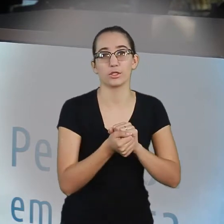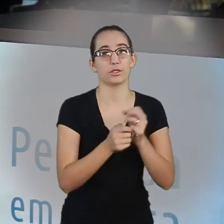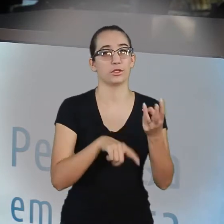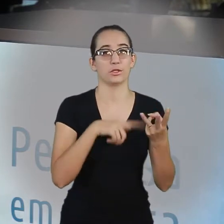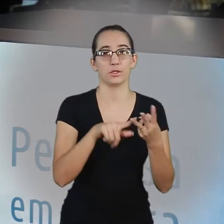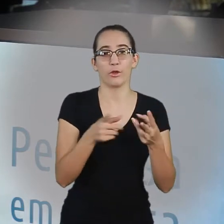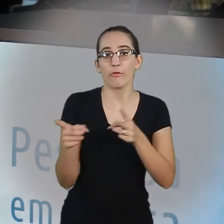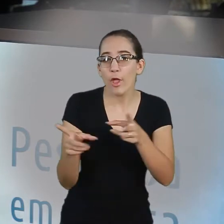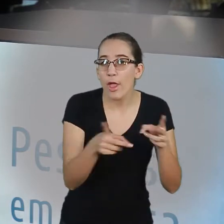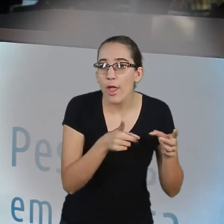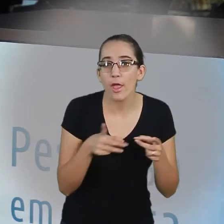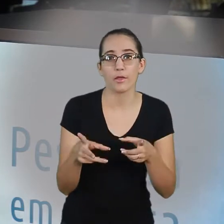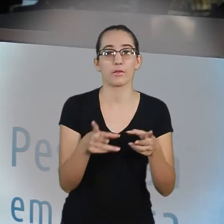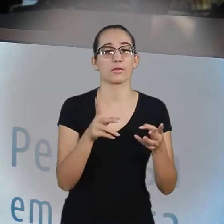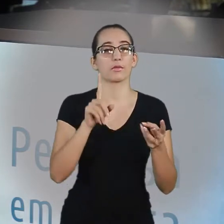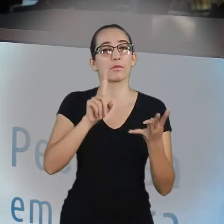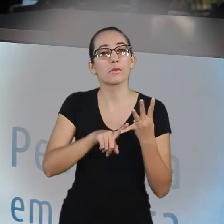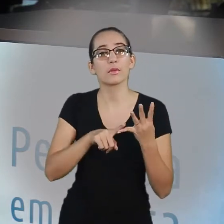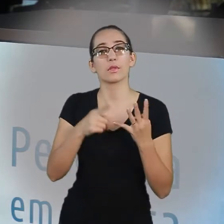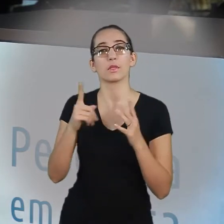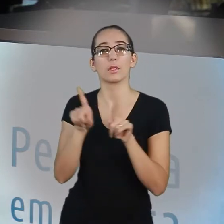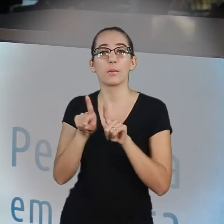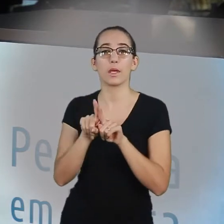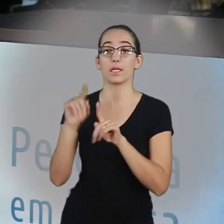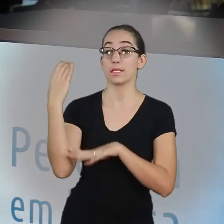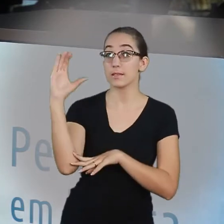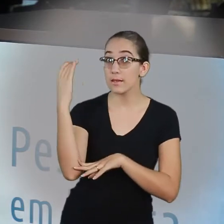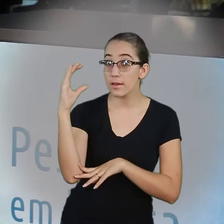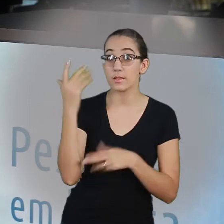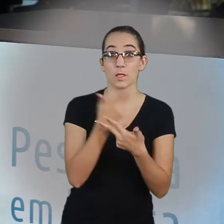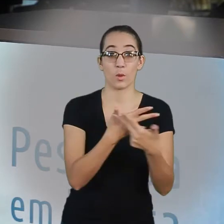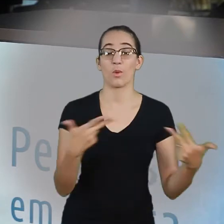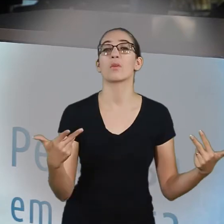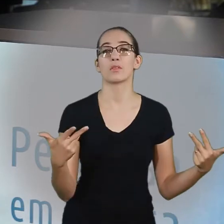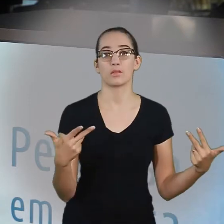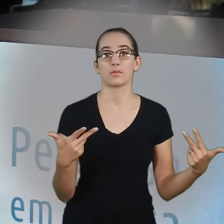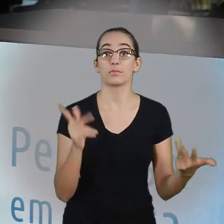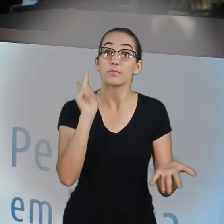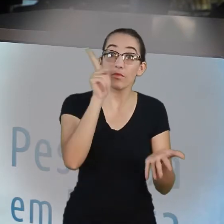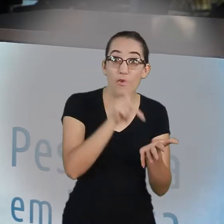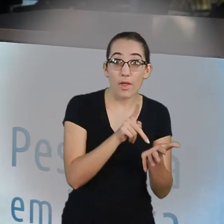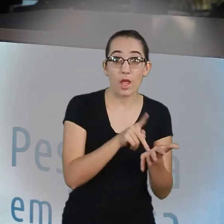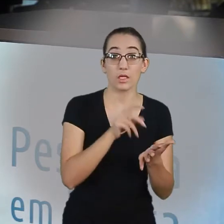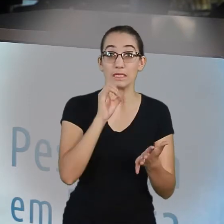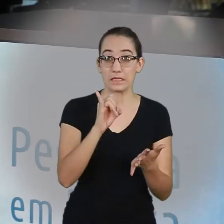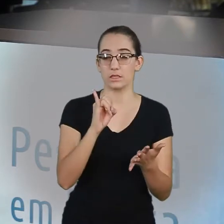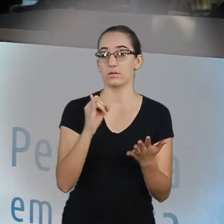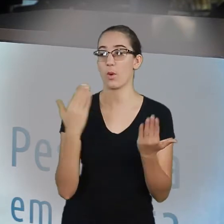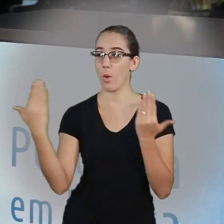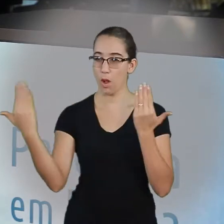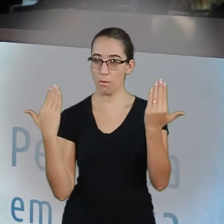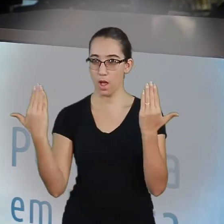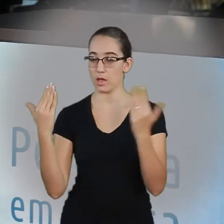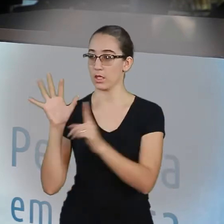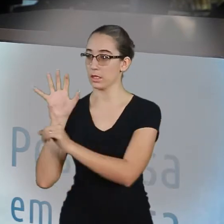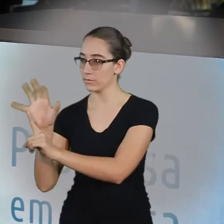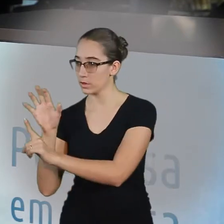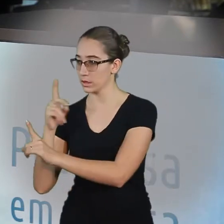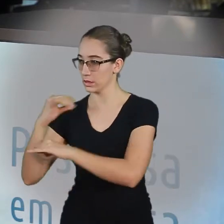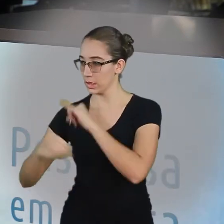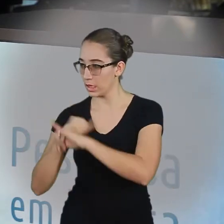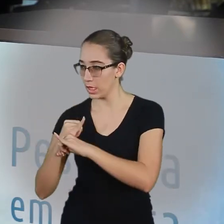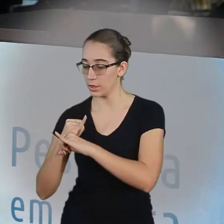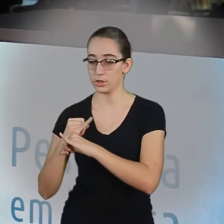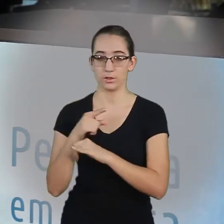Muitas pessoas ainda não se deram conta que se o impacto for similar ao da web, nós estamos,